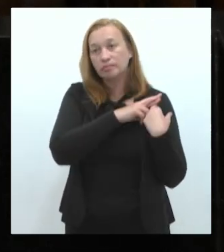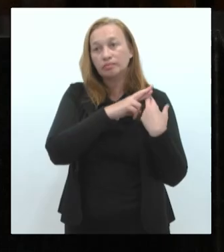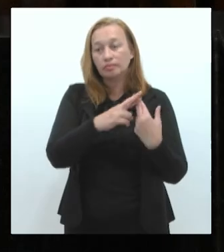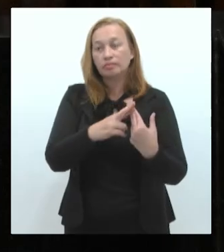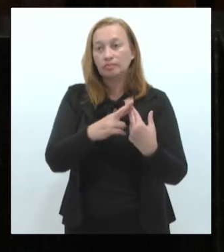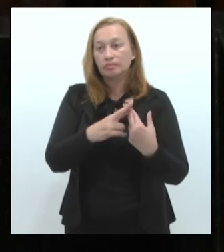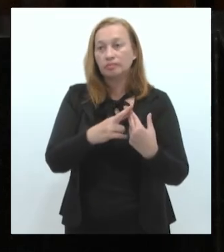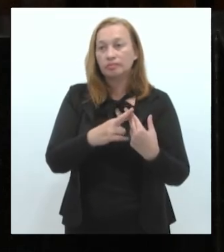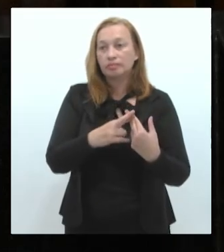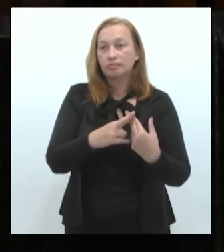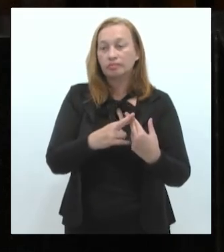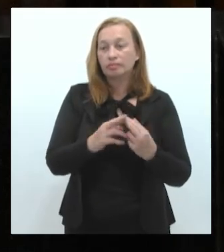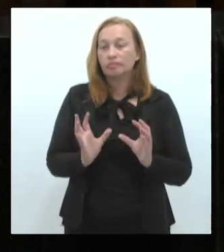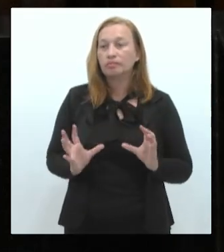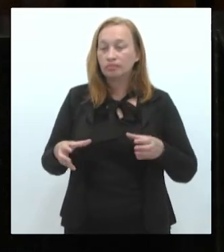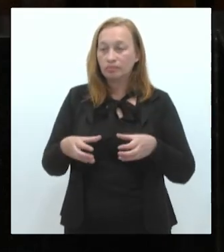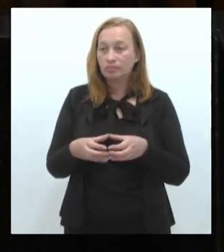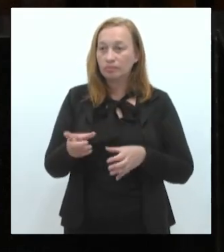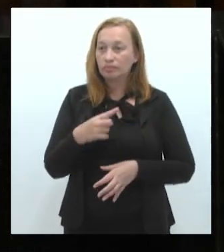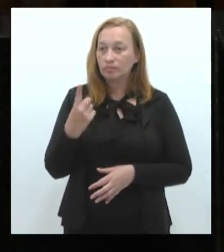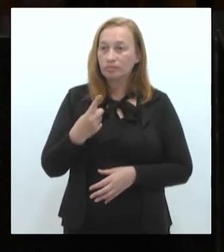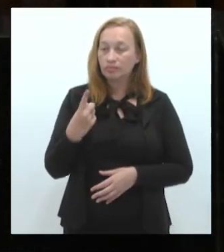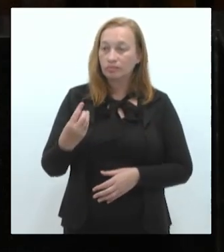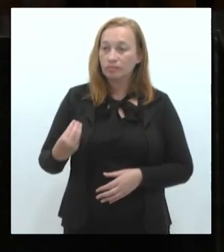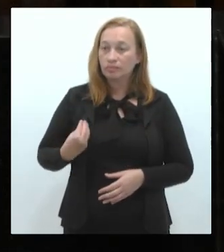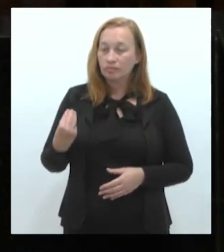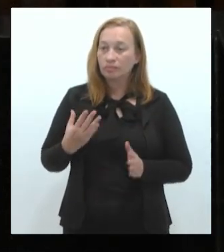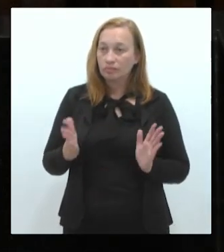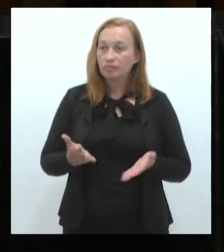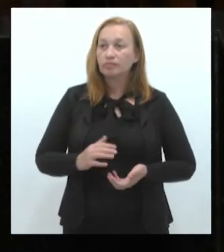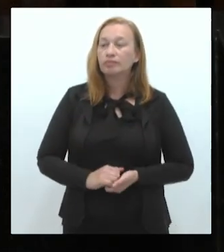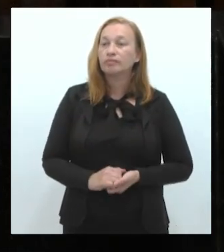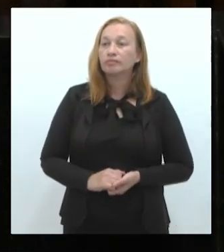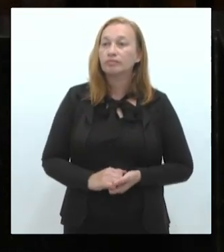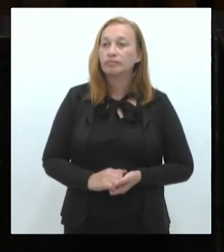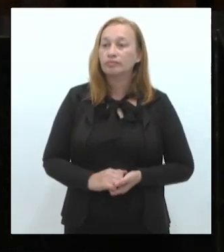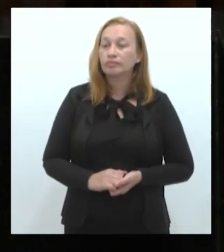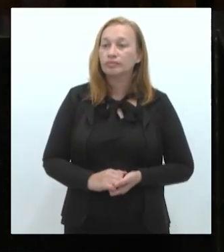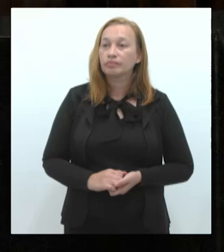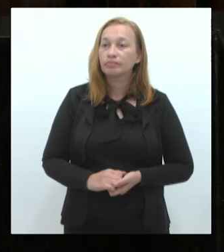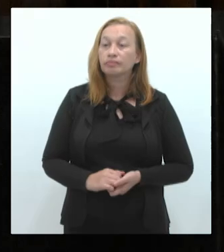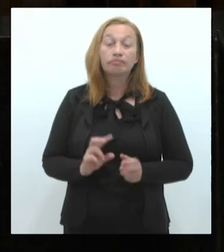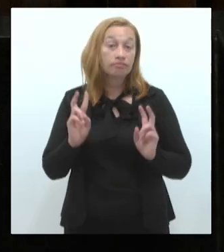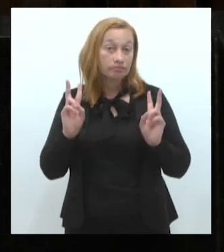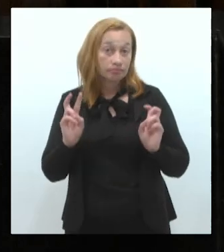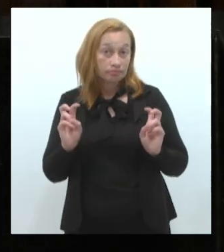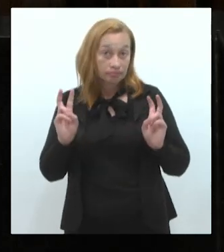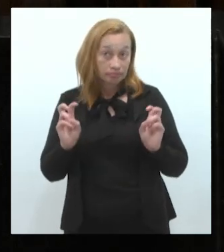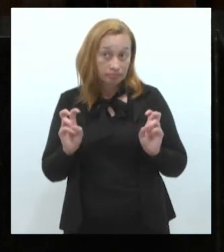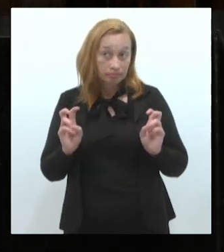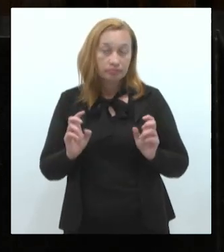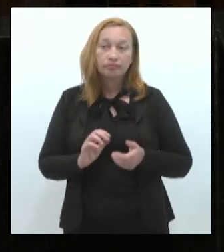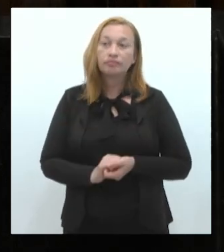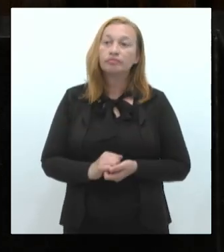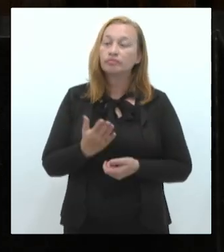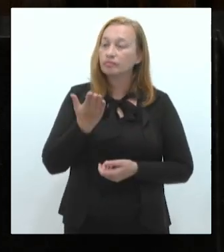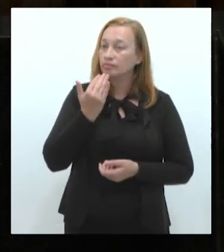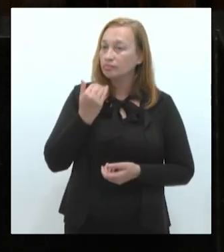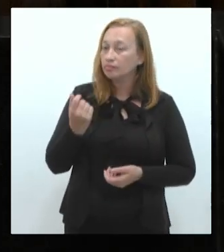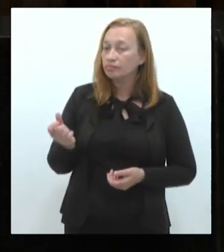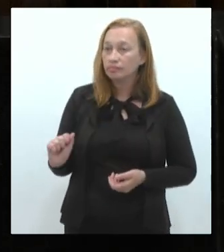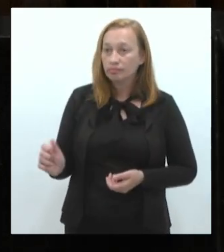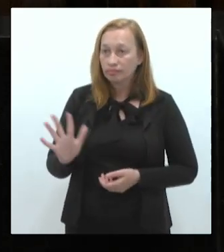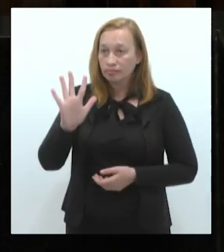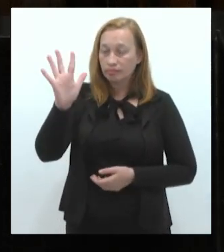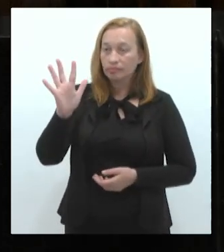responsabilidade para esse conjunto que nós estamos dialogando. E nesse tema da alta dos alimentos, da alta